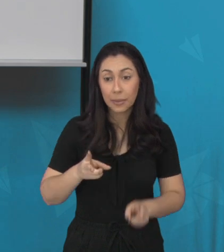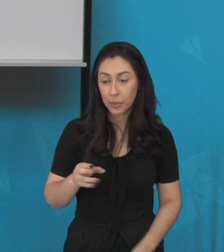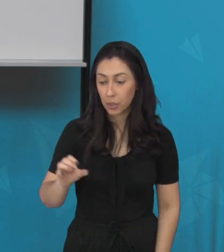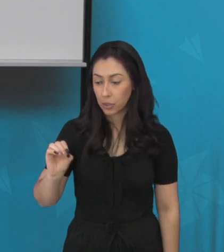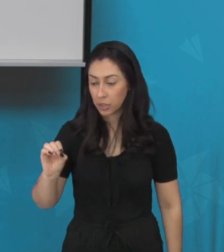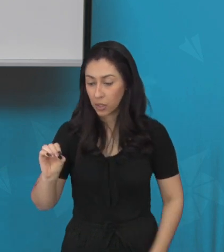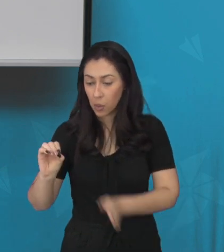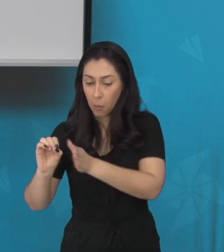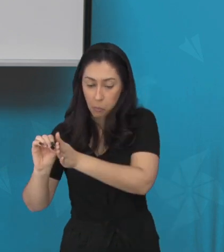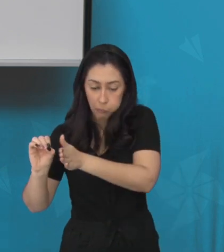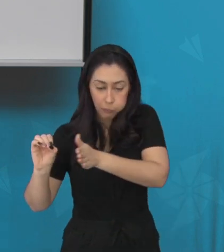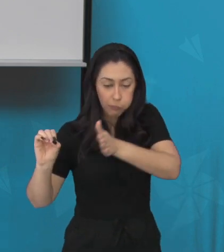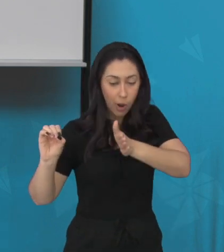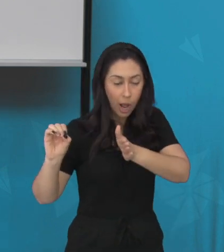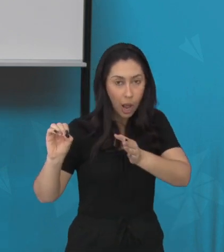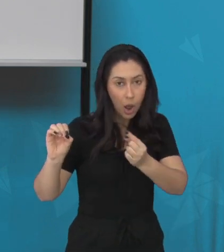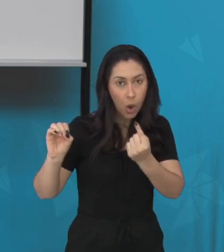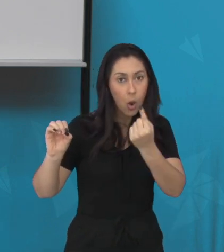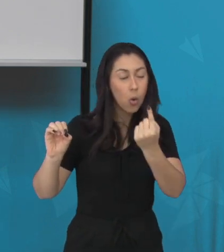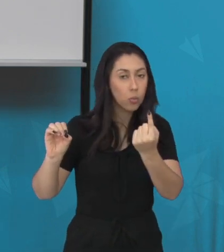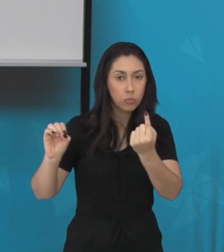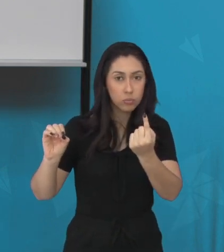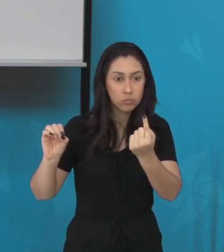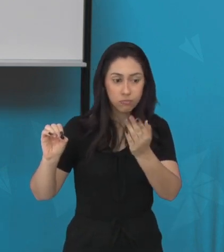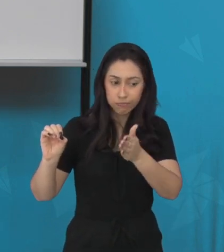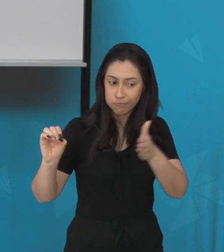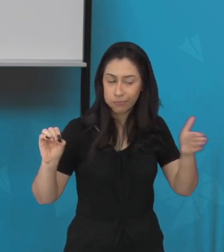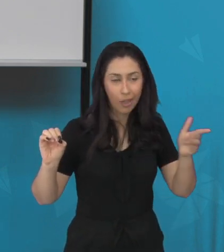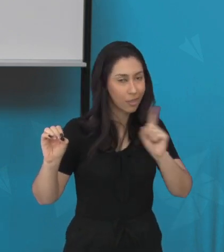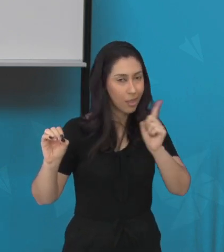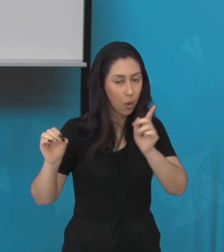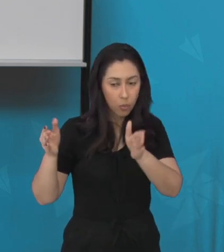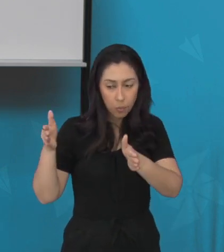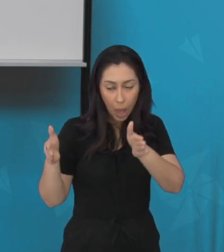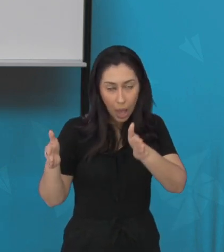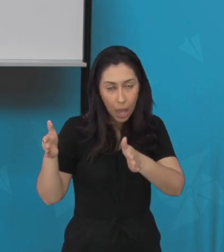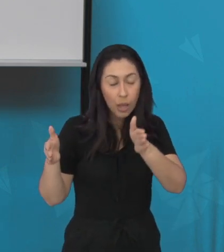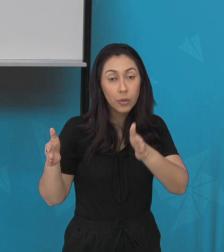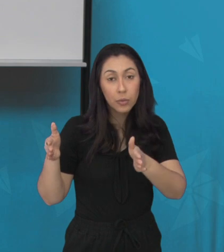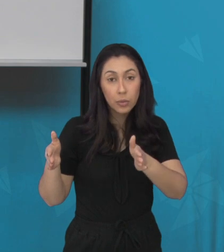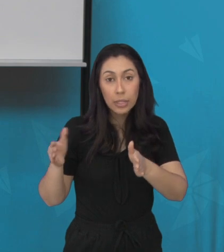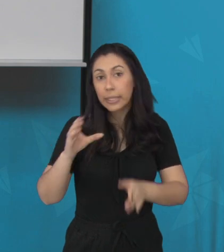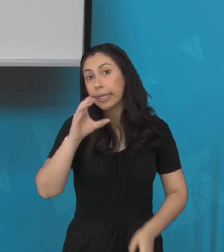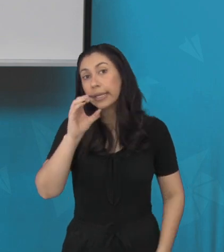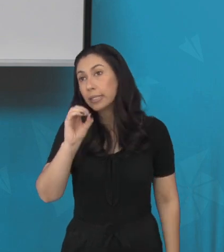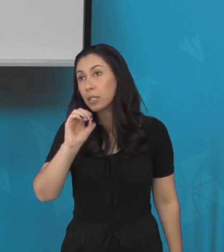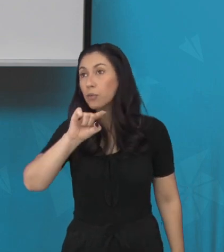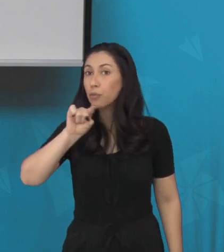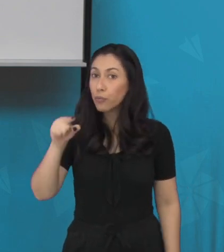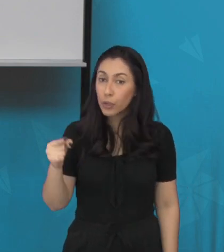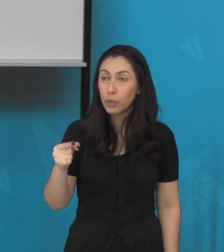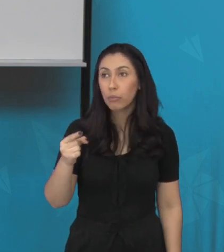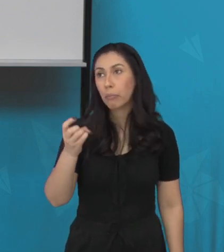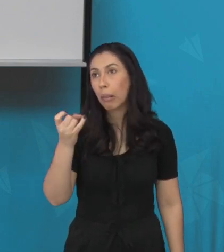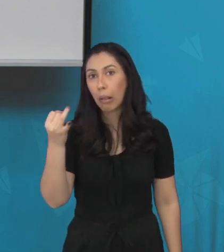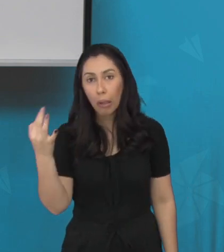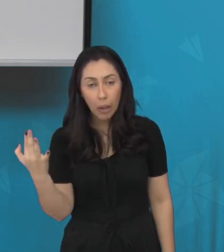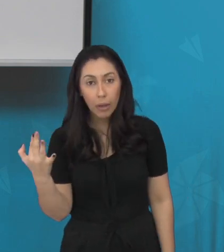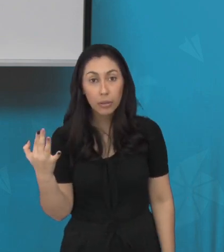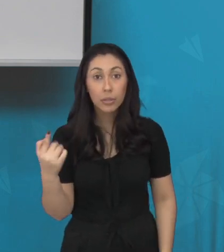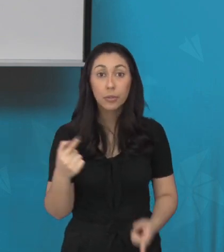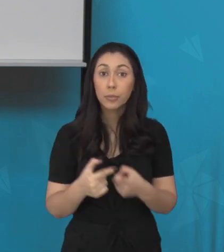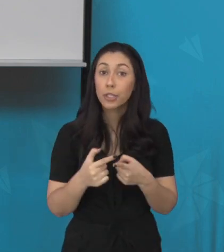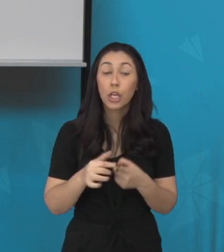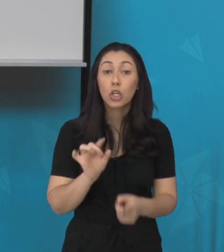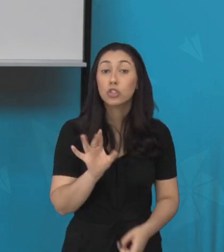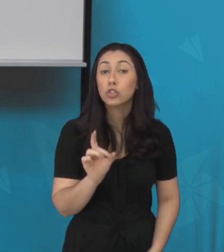1. Ele é sempre 0 ponto alguma coisa, 0 ponto alguma coisa, porque ele é uma fração, ele é uma parte